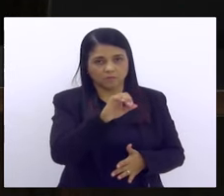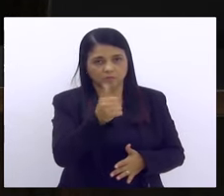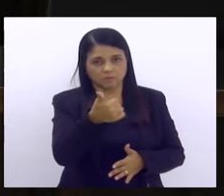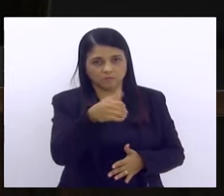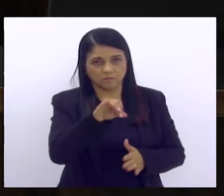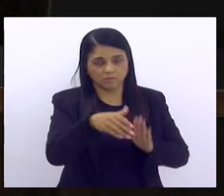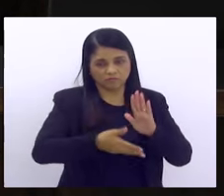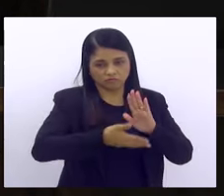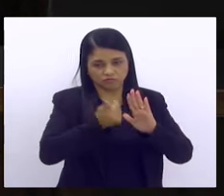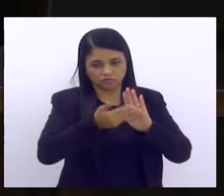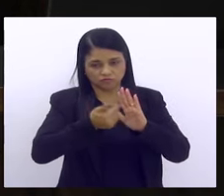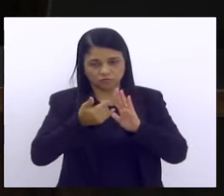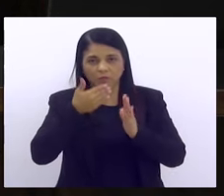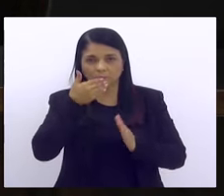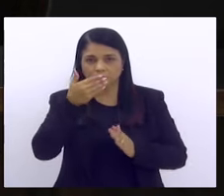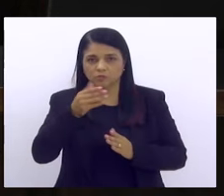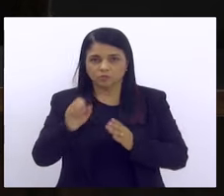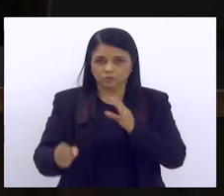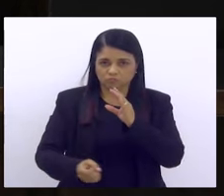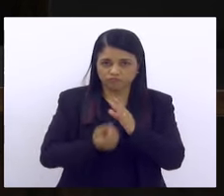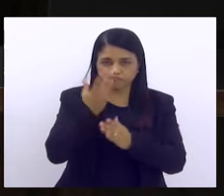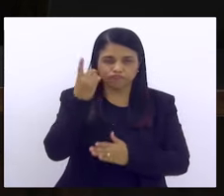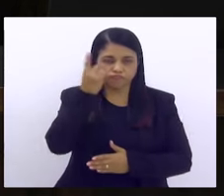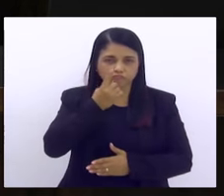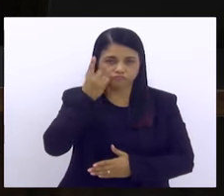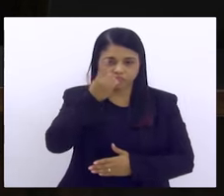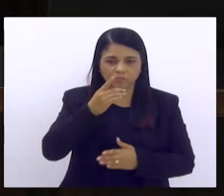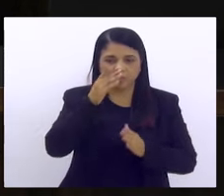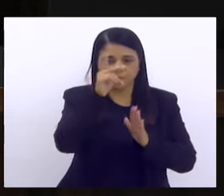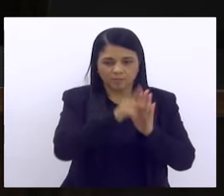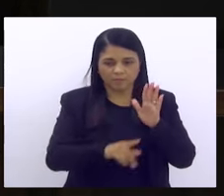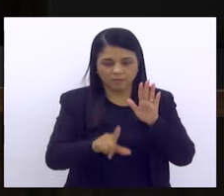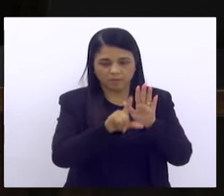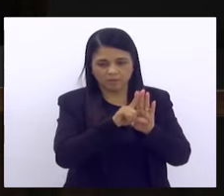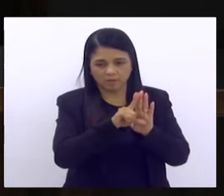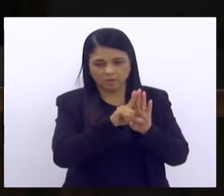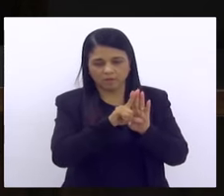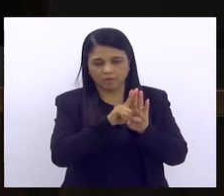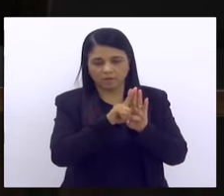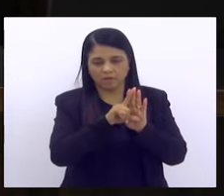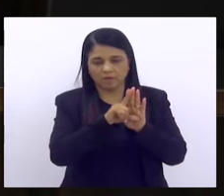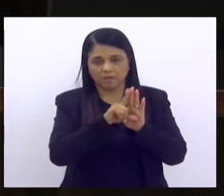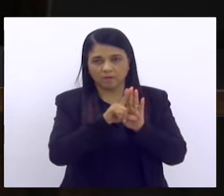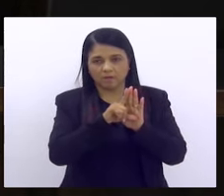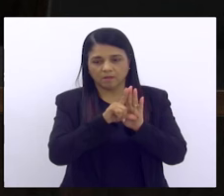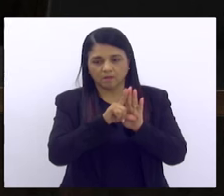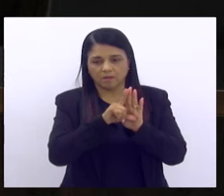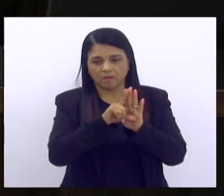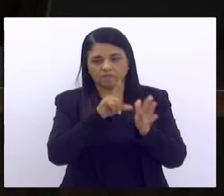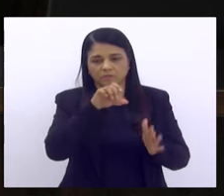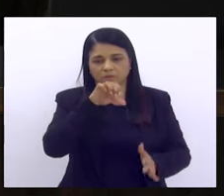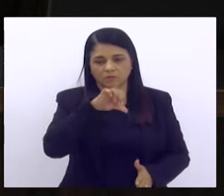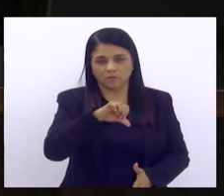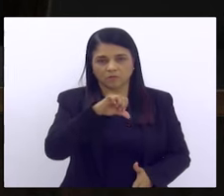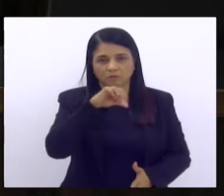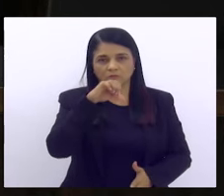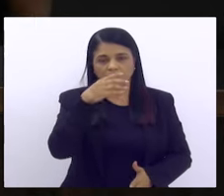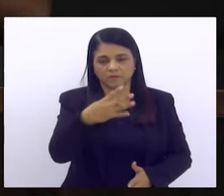de pauta a pedido do autor. Projeto de lei número, anuncio, projeto de lei